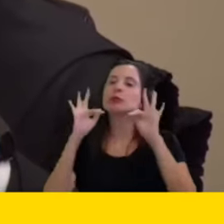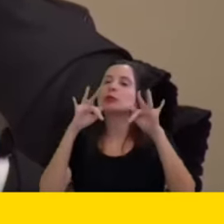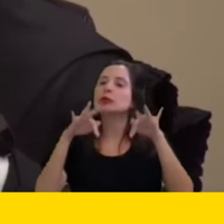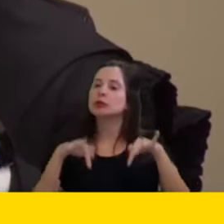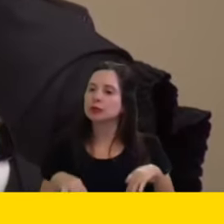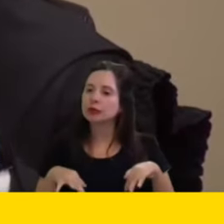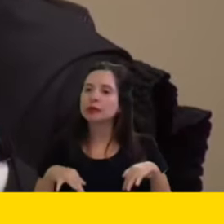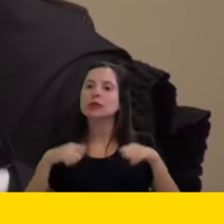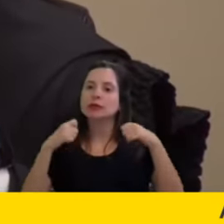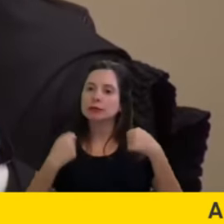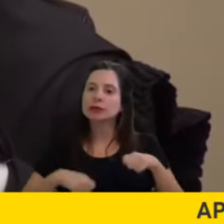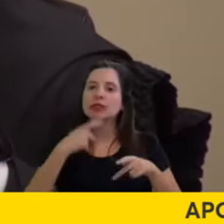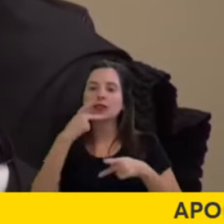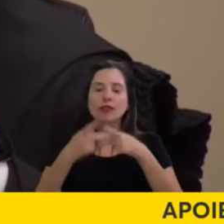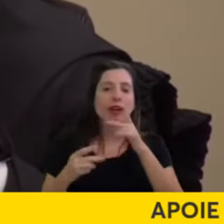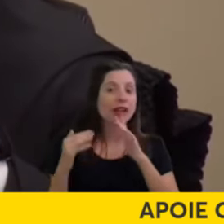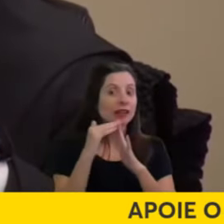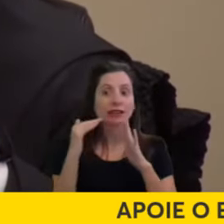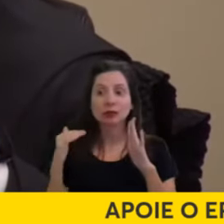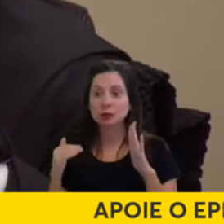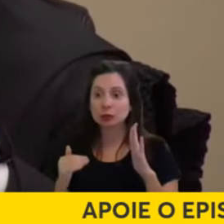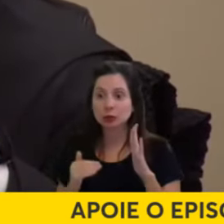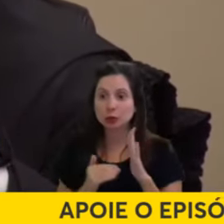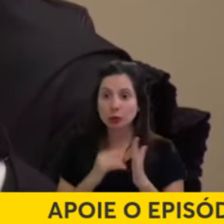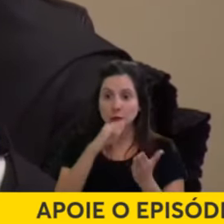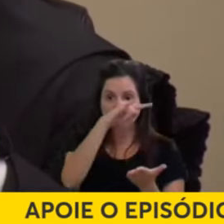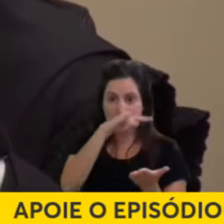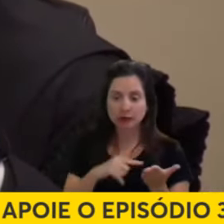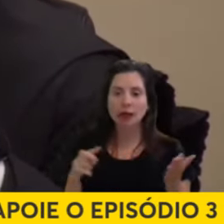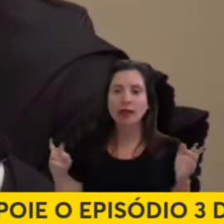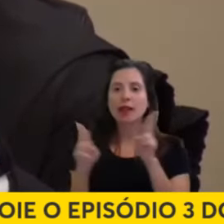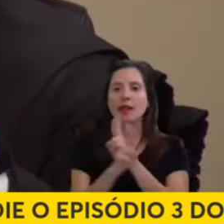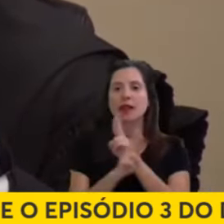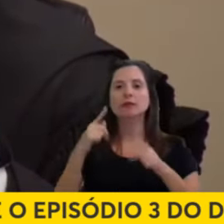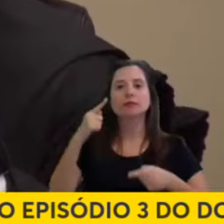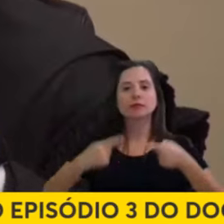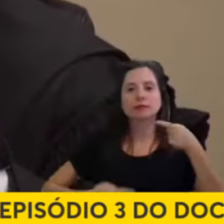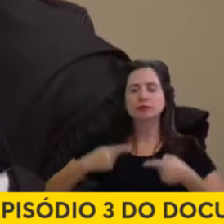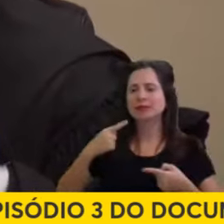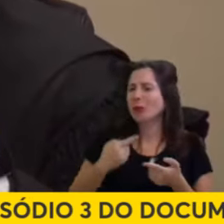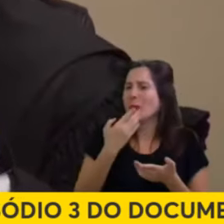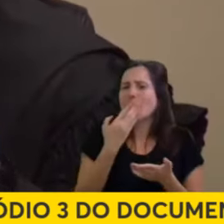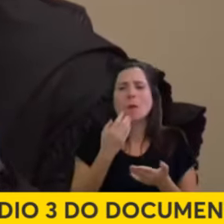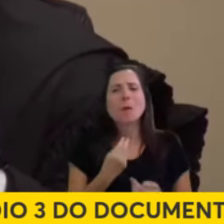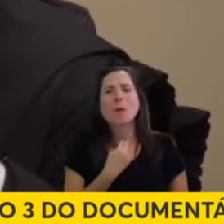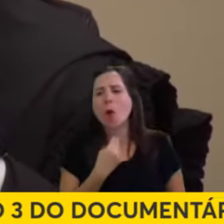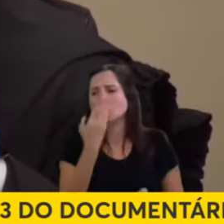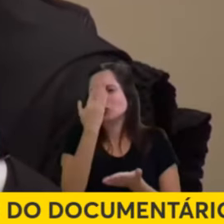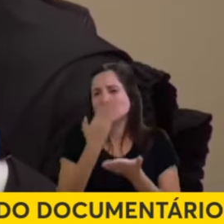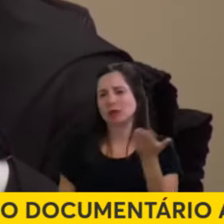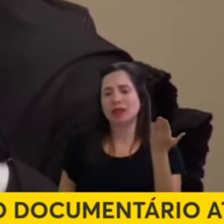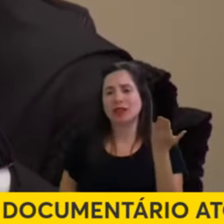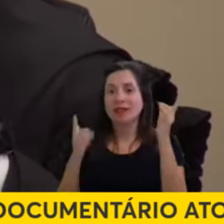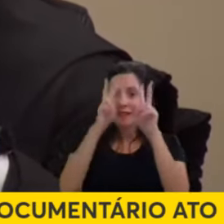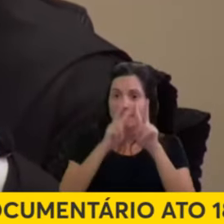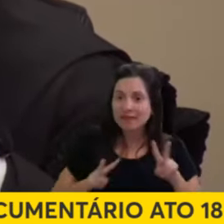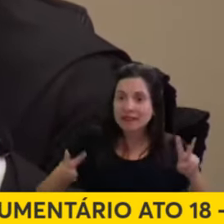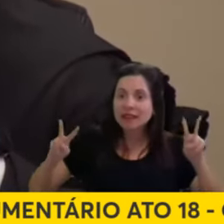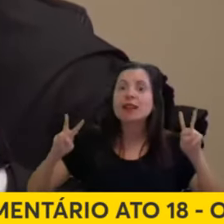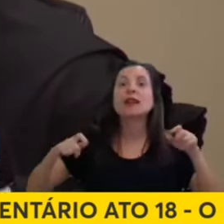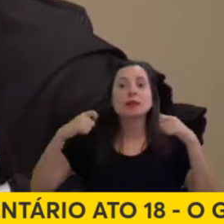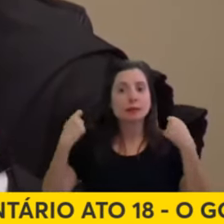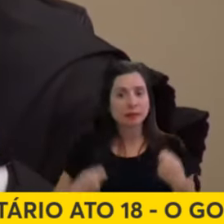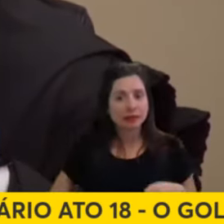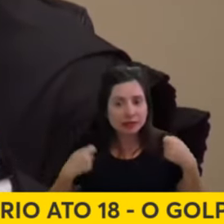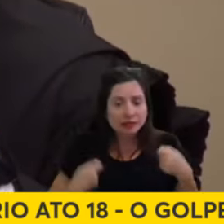preciso dizer que todo o processo aqui tem relação com a política não se pode perder de vista que todo o processo aqui surge pela política é muita